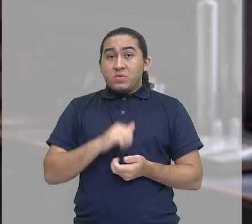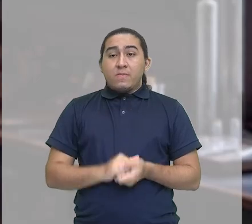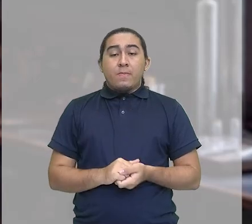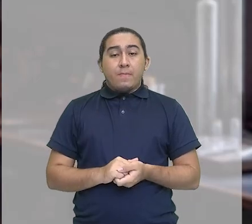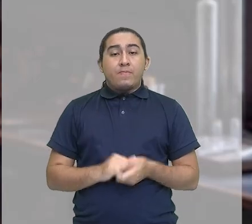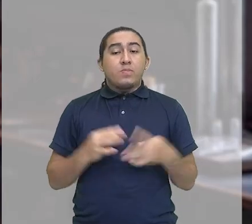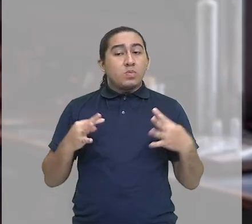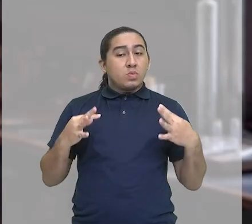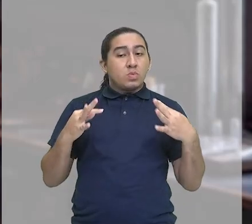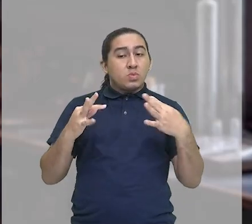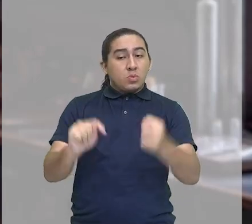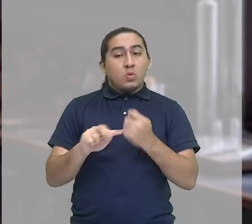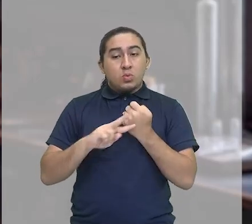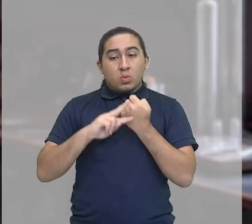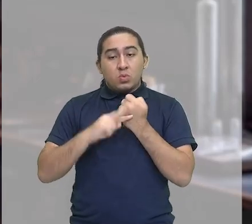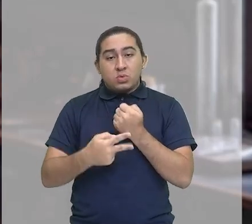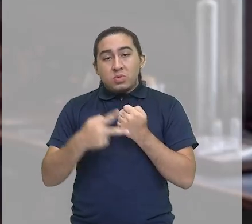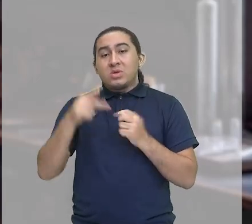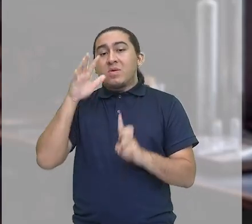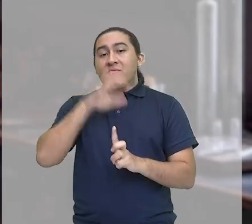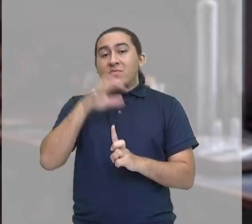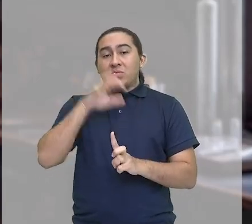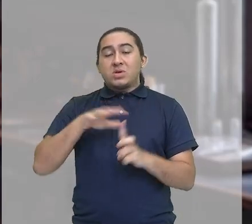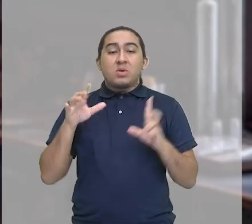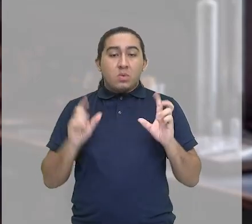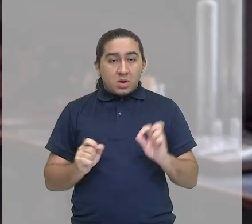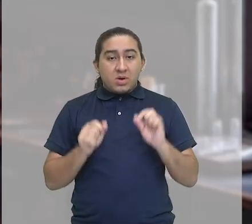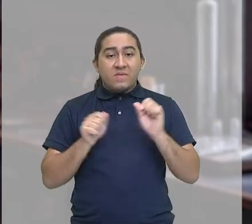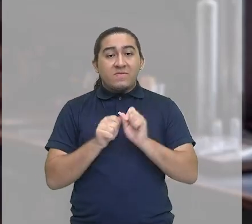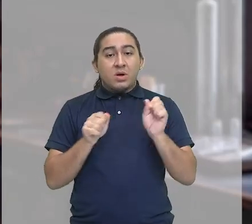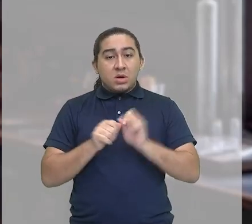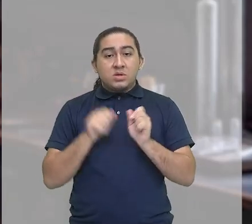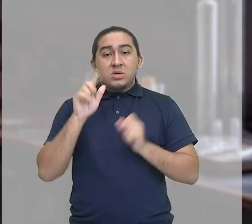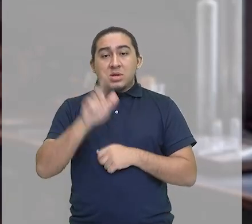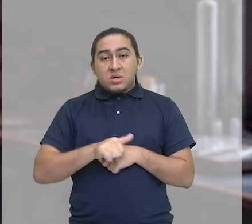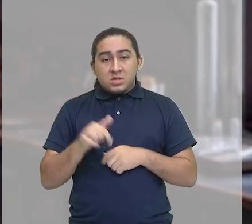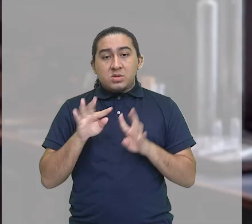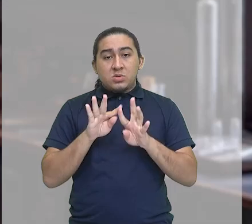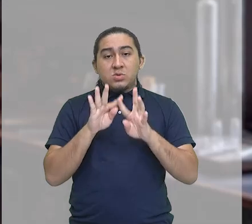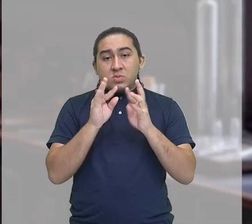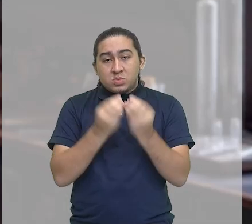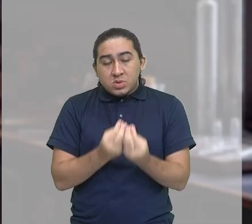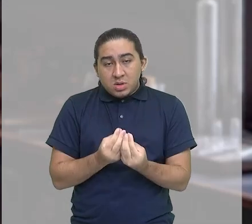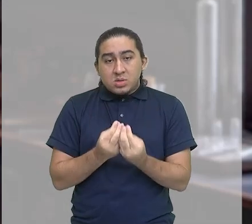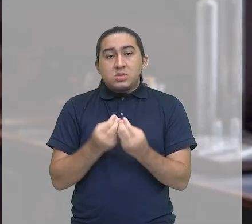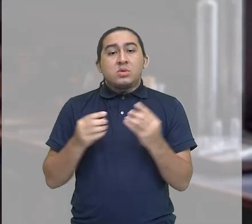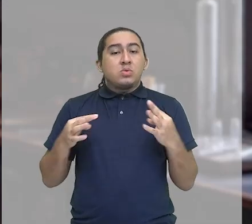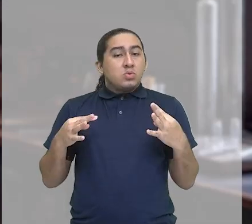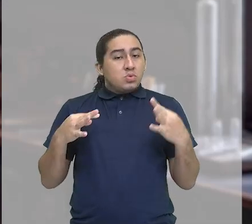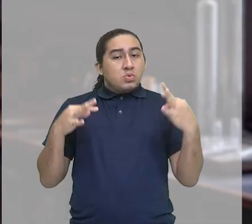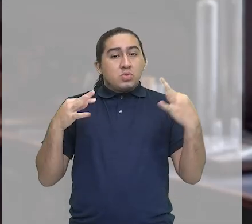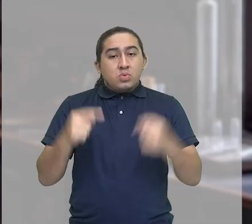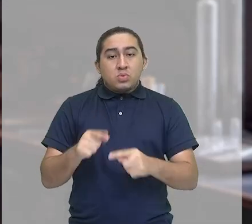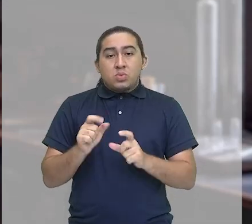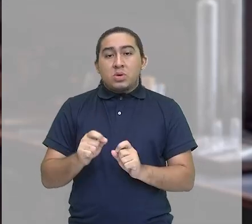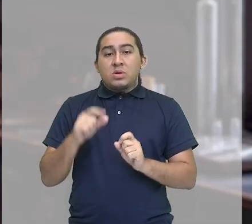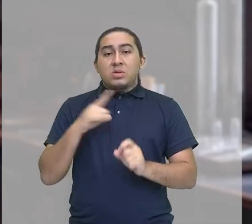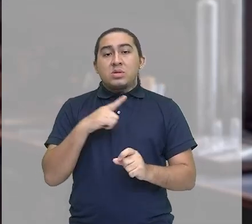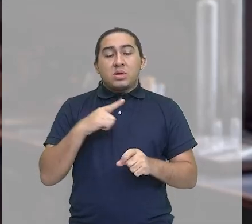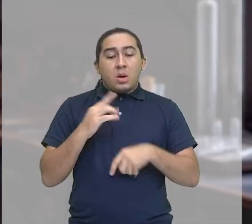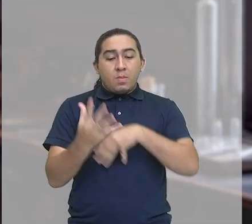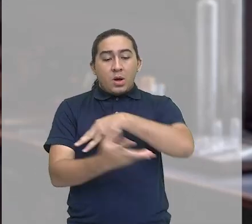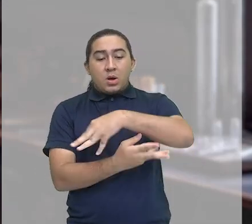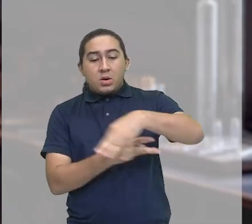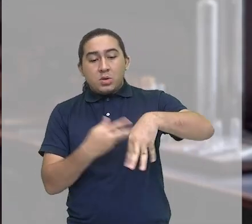isso, né, acabava interferindo ali, fazendo com que essas substâncias, esses compostos, reagissem entre